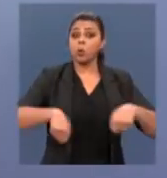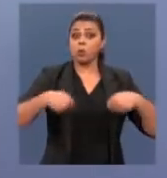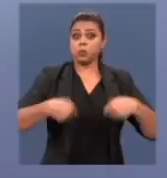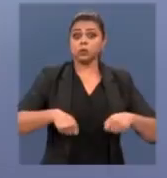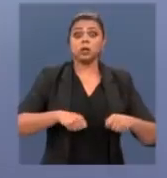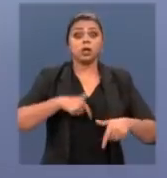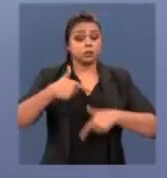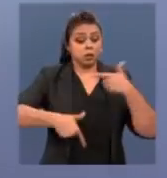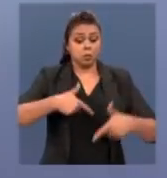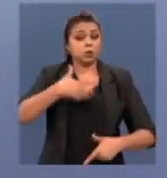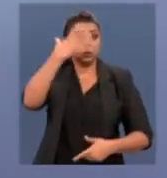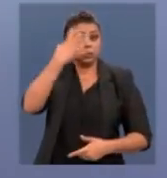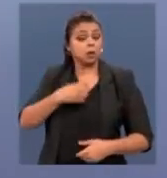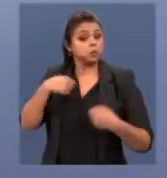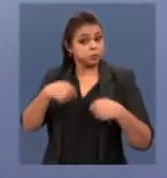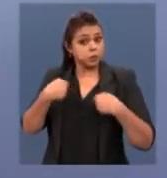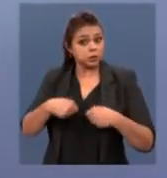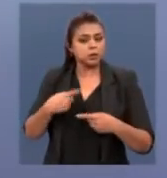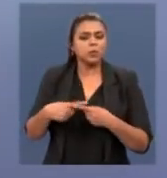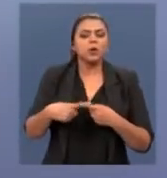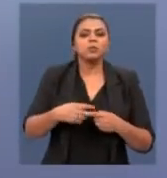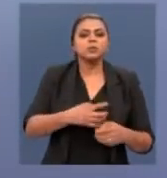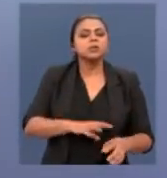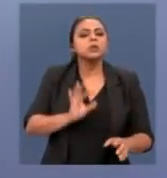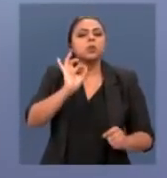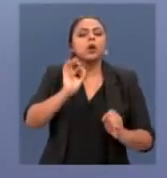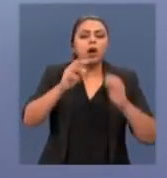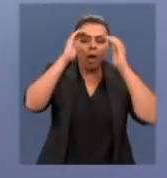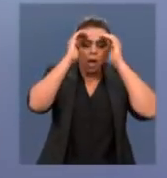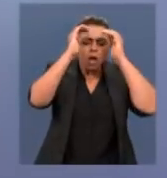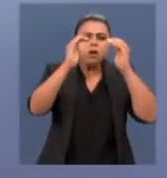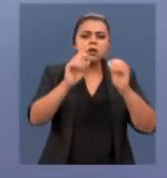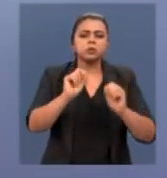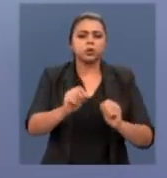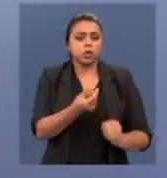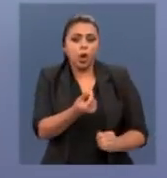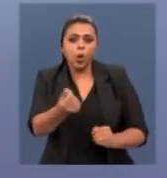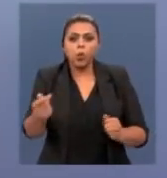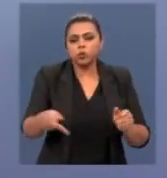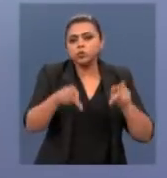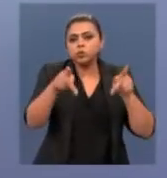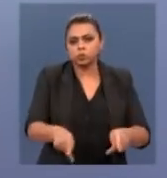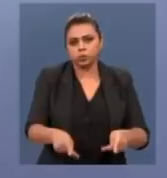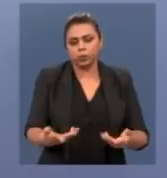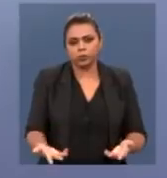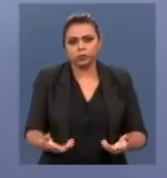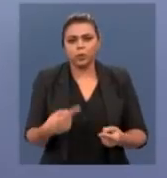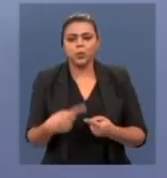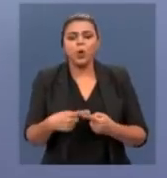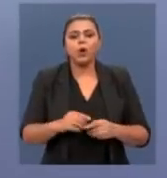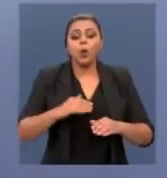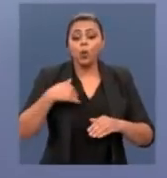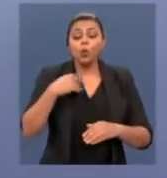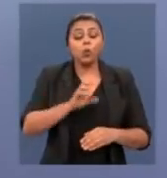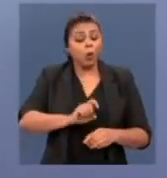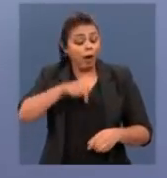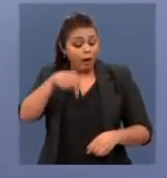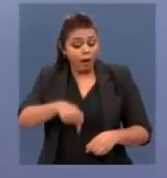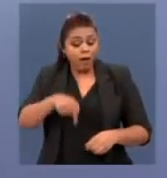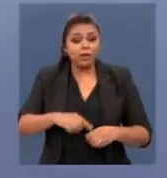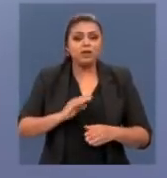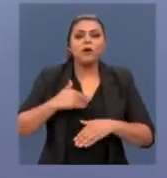respeito com o dinheiro público lá para que traga uma solução para que o estado cada vez menos tem que aportar